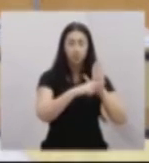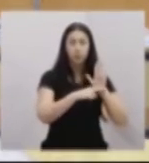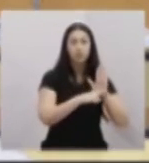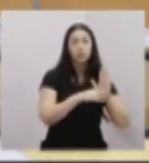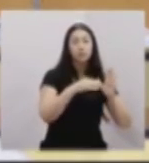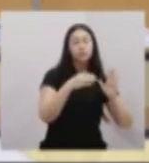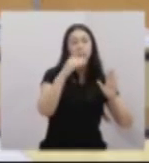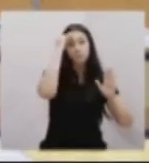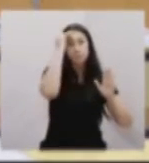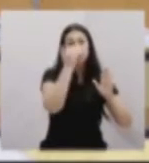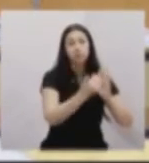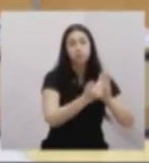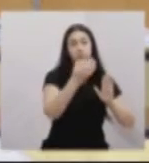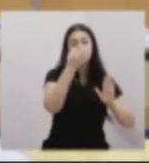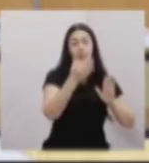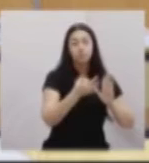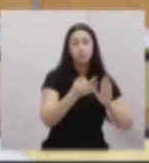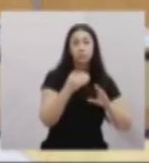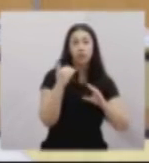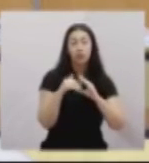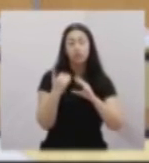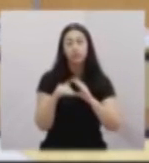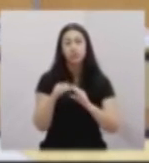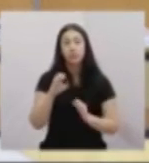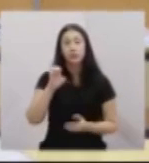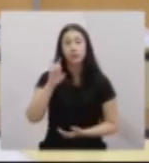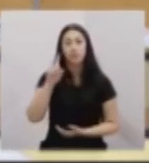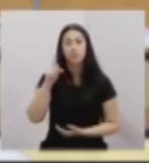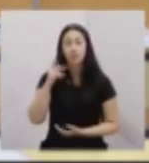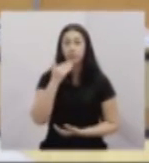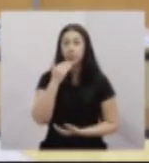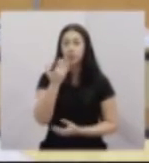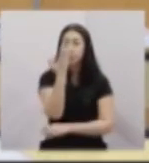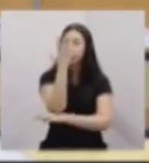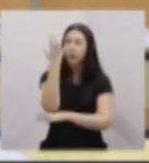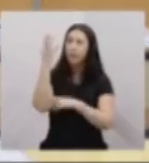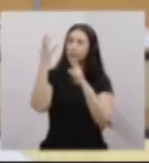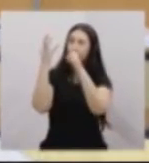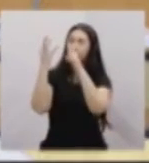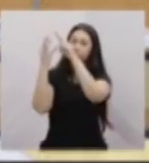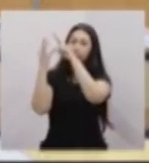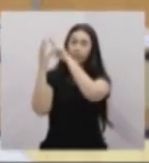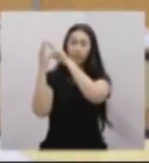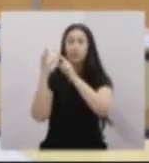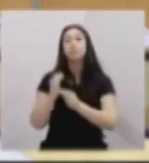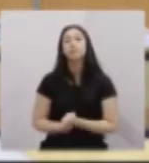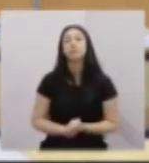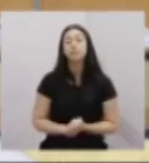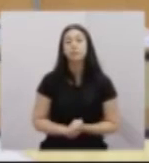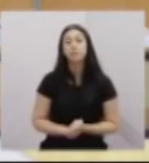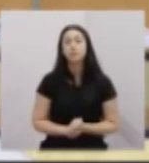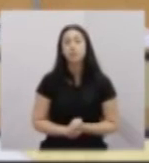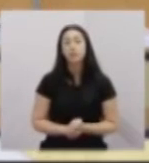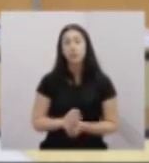cumpridas as formalidades regimentais, seja oficiado EDP, solicitando a poda de árvores existente na altura do